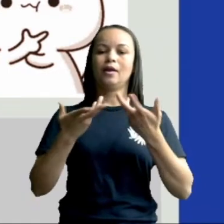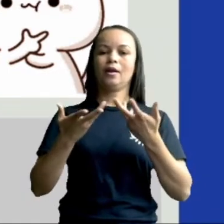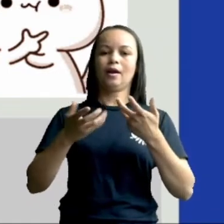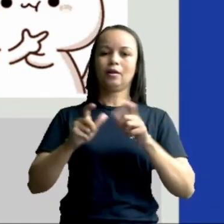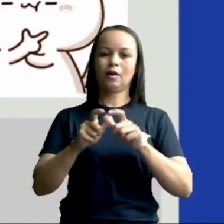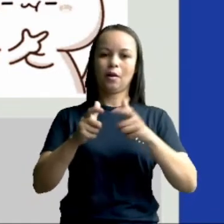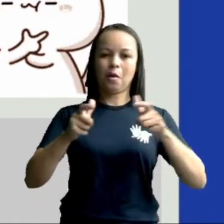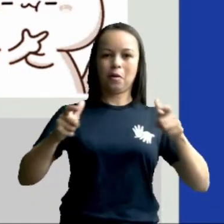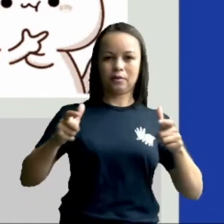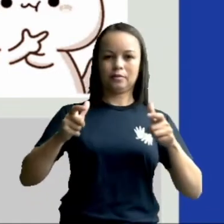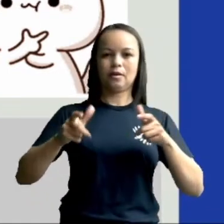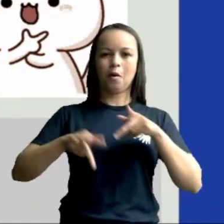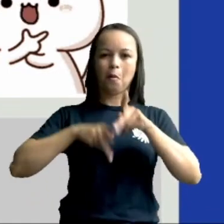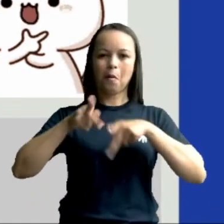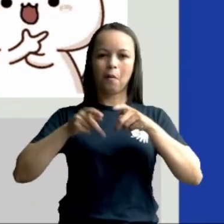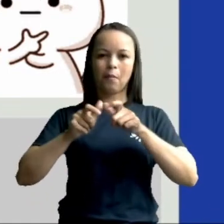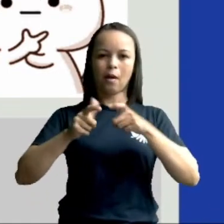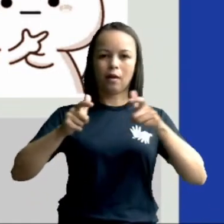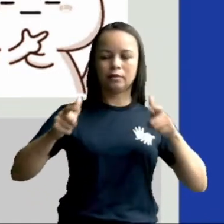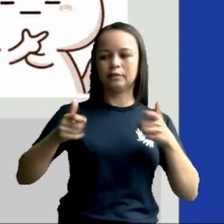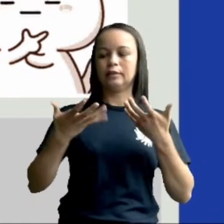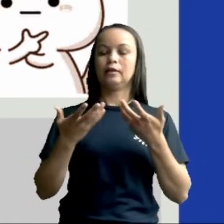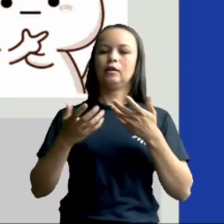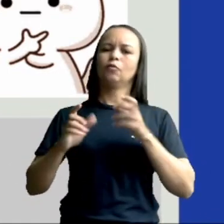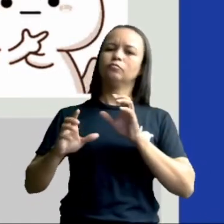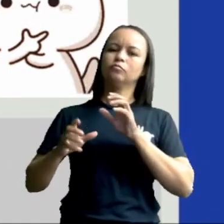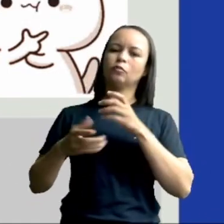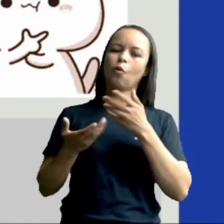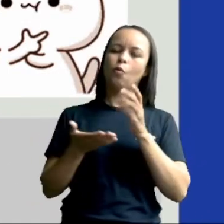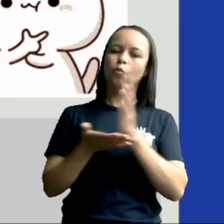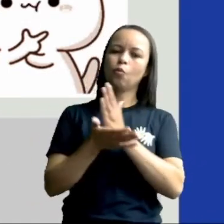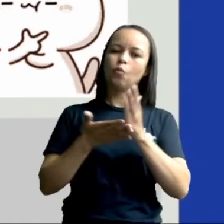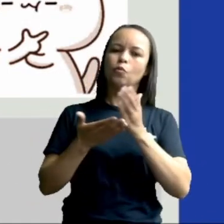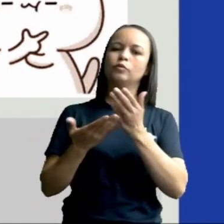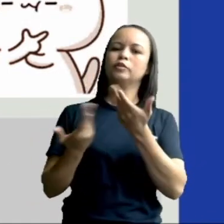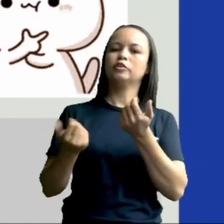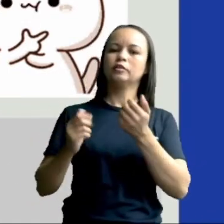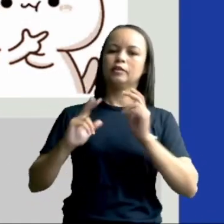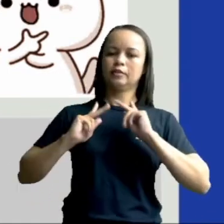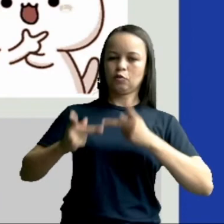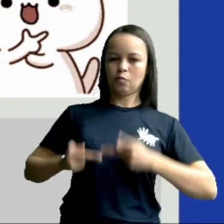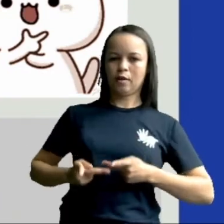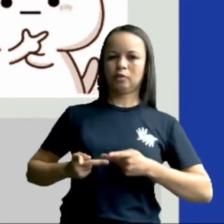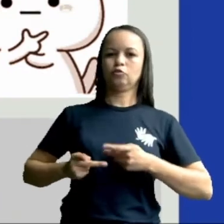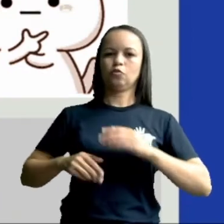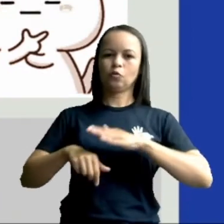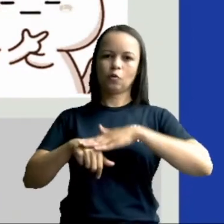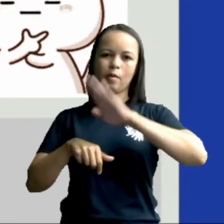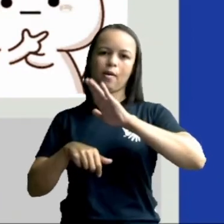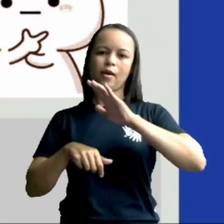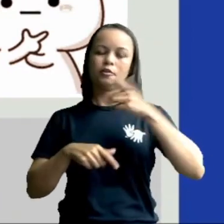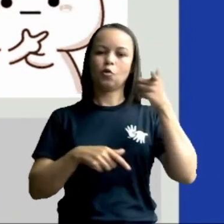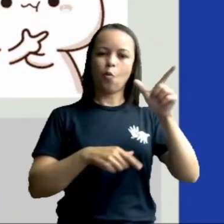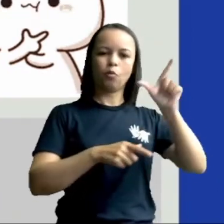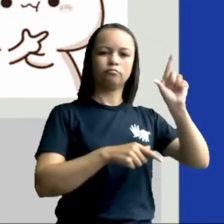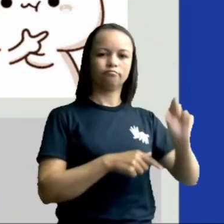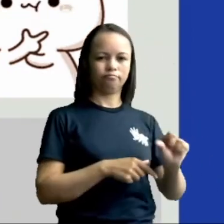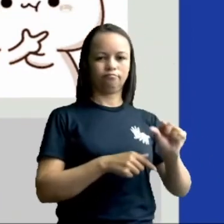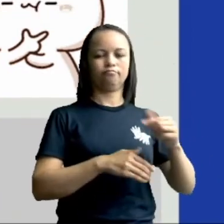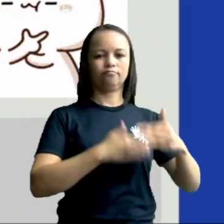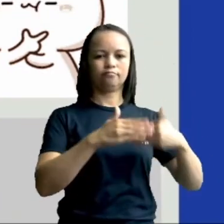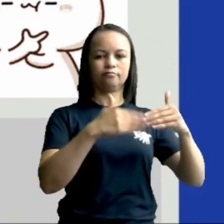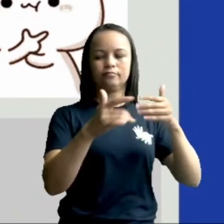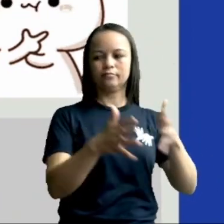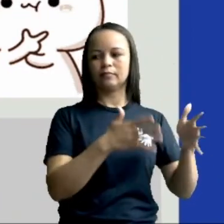falamos, alguns humanos consomem muito mais do que outros. Sobra então para o meio ambiente. A gente gasta hoje mais